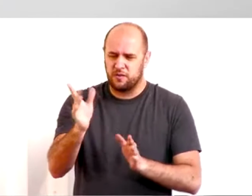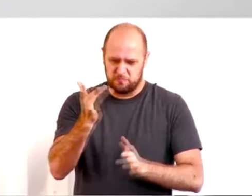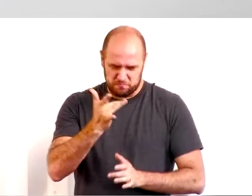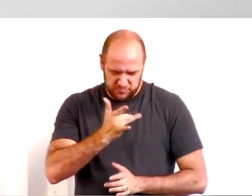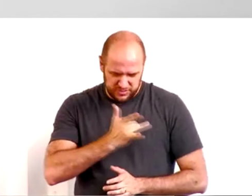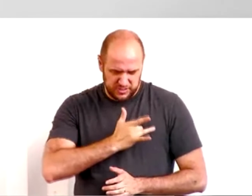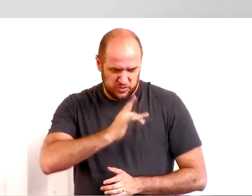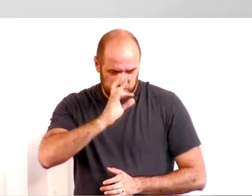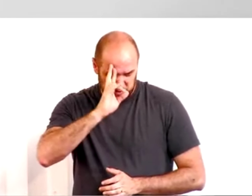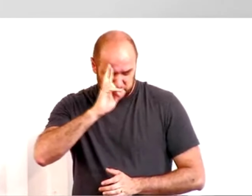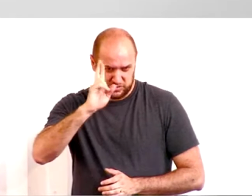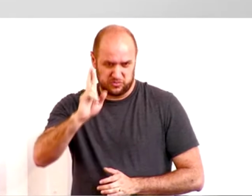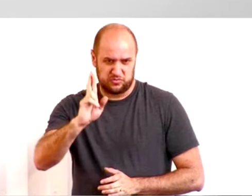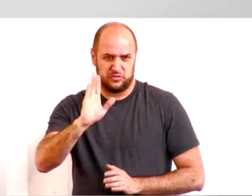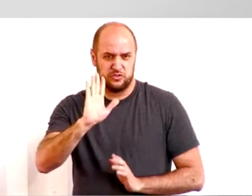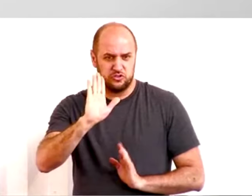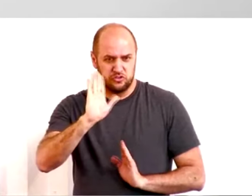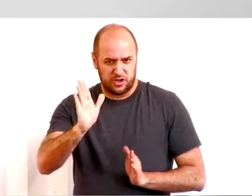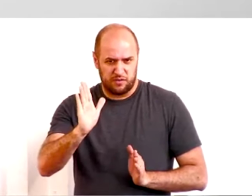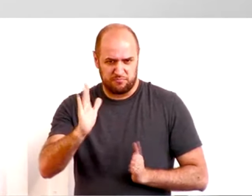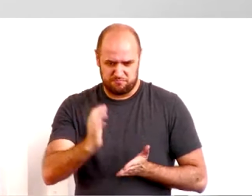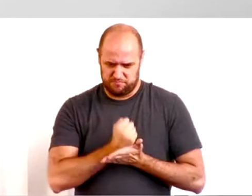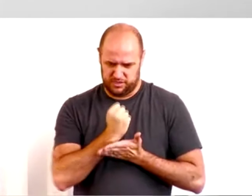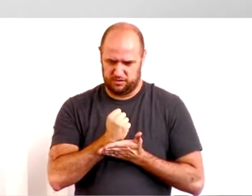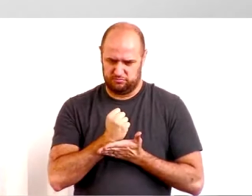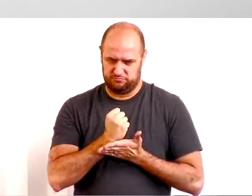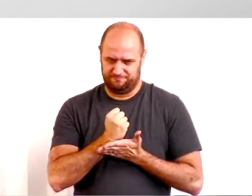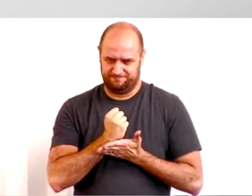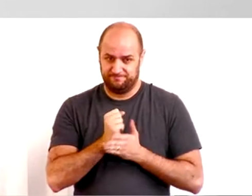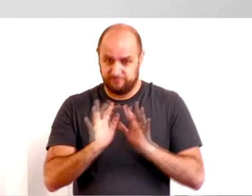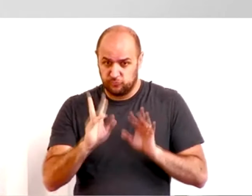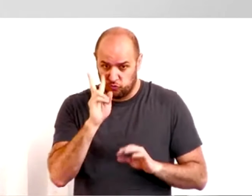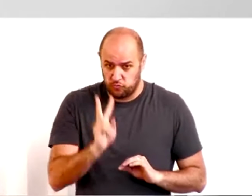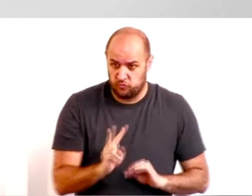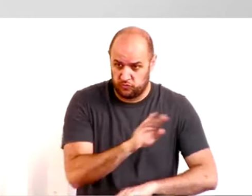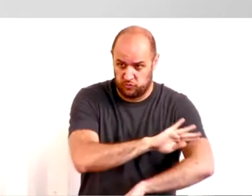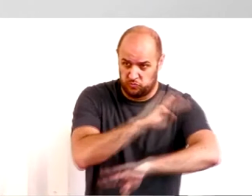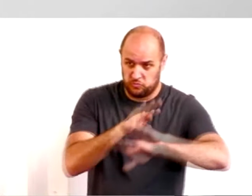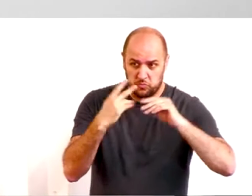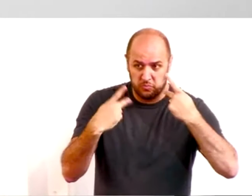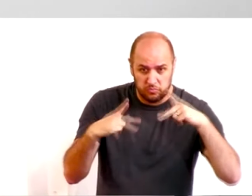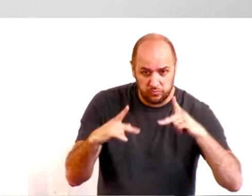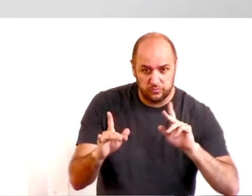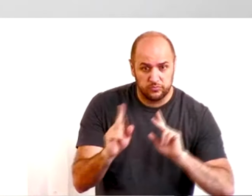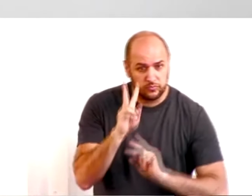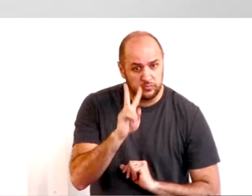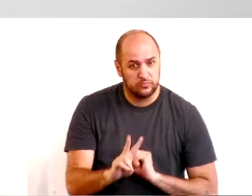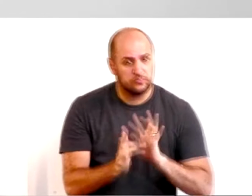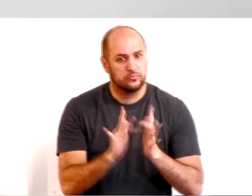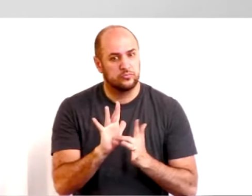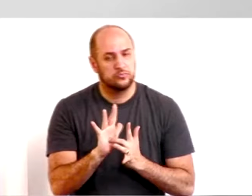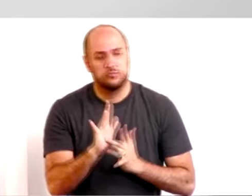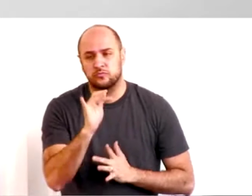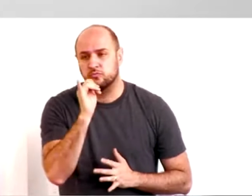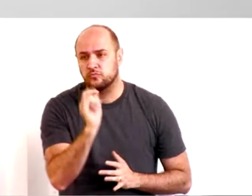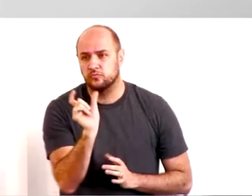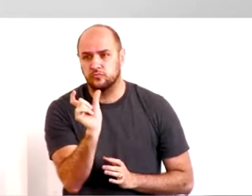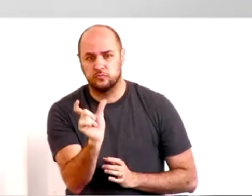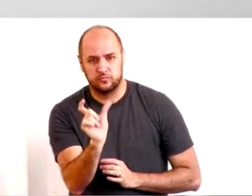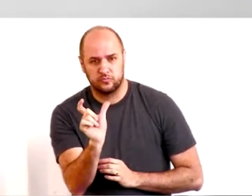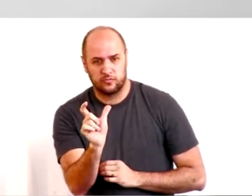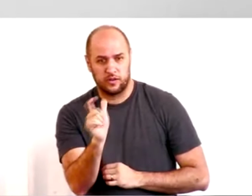misericórdia de Deus. Aqui no texto do Sermão do Monte, queridos, então Jesus usa a palavra